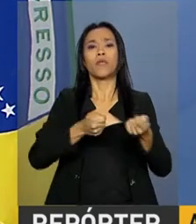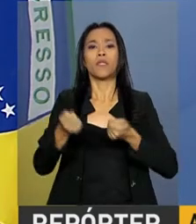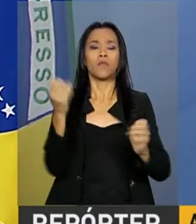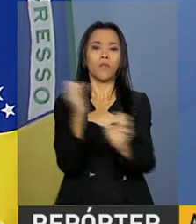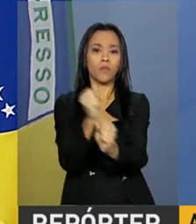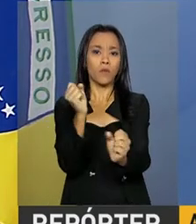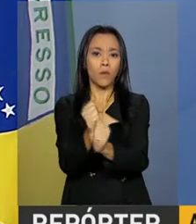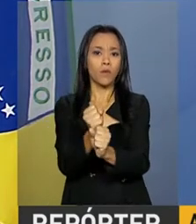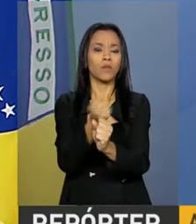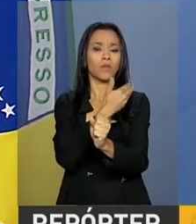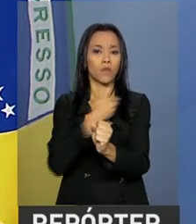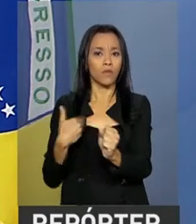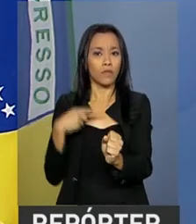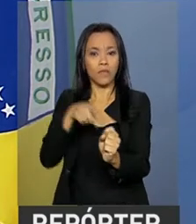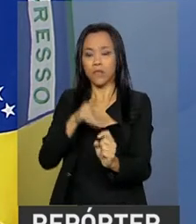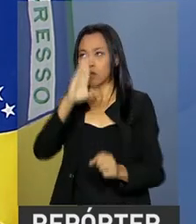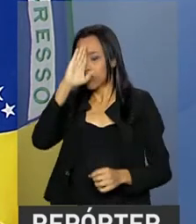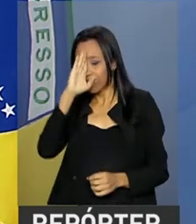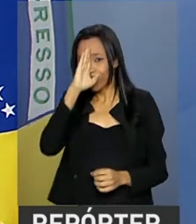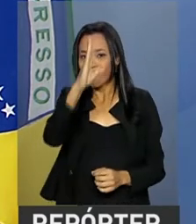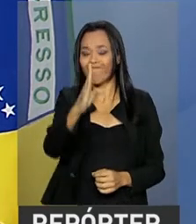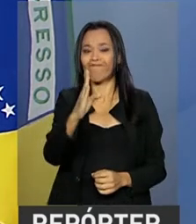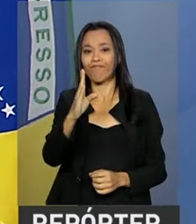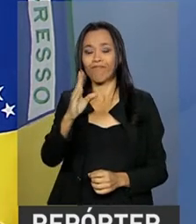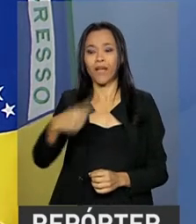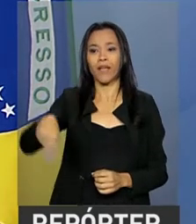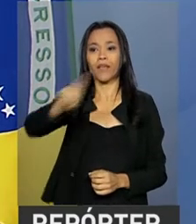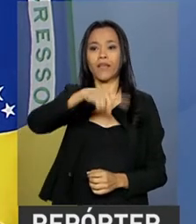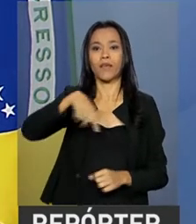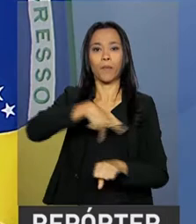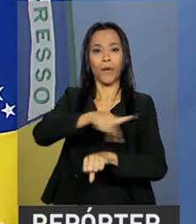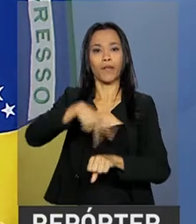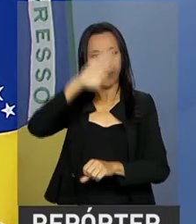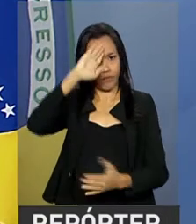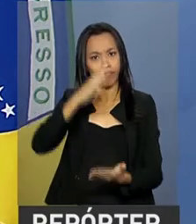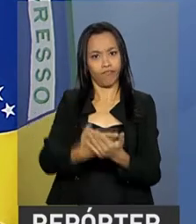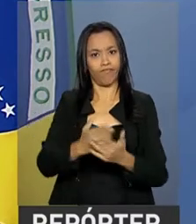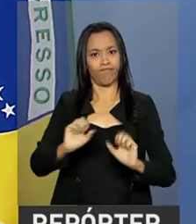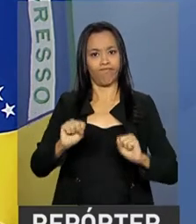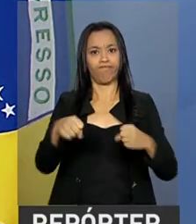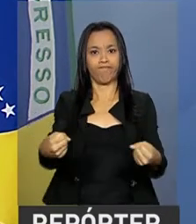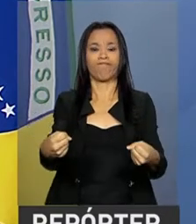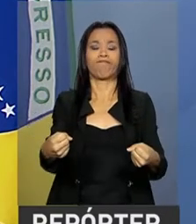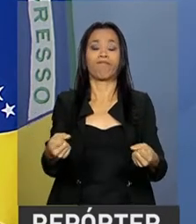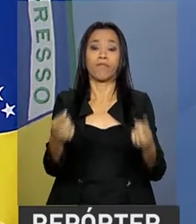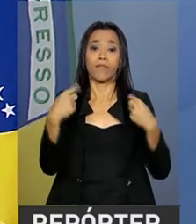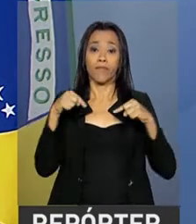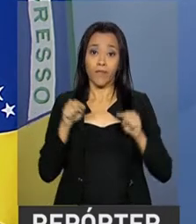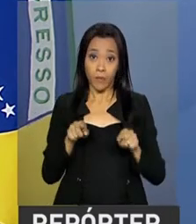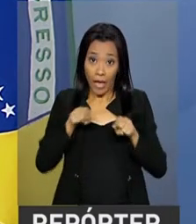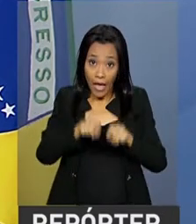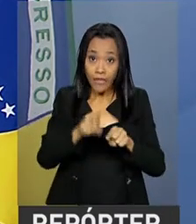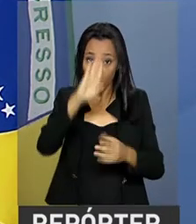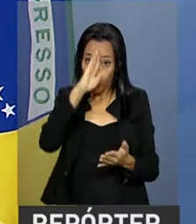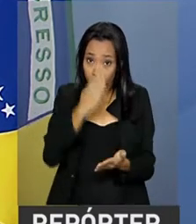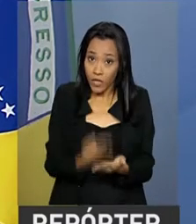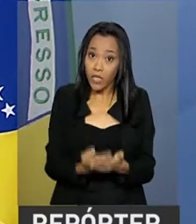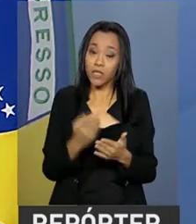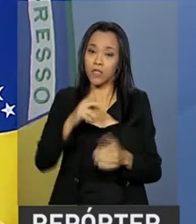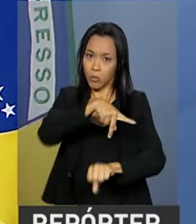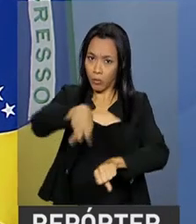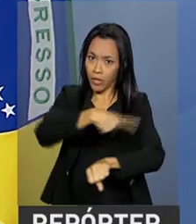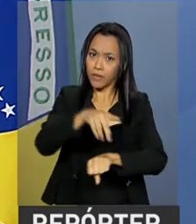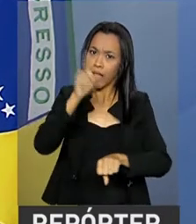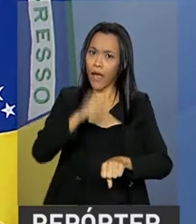fundamental para resgatar a credibilidade do país esse resgate de confiança é reforçada